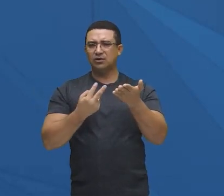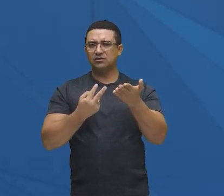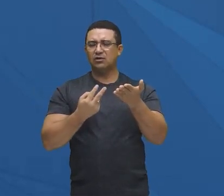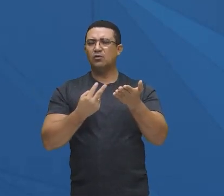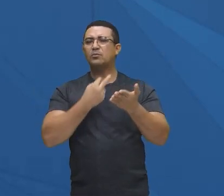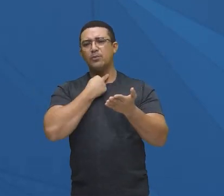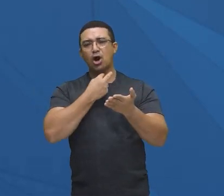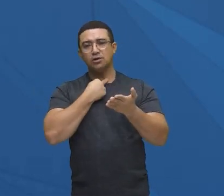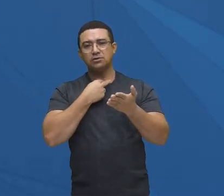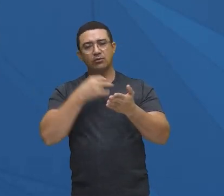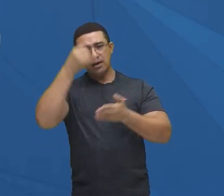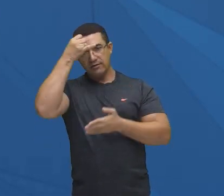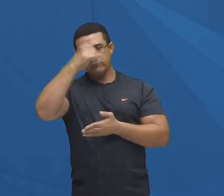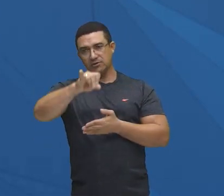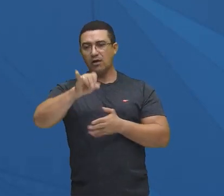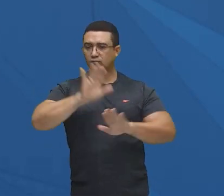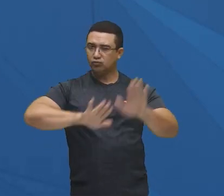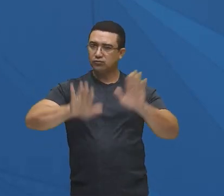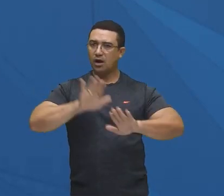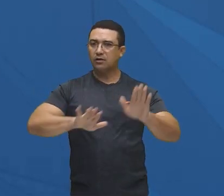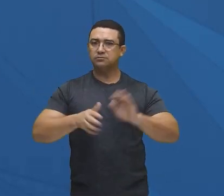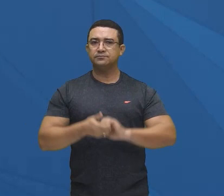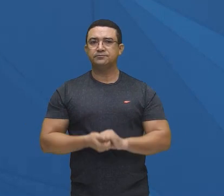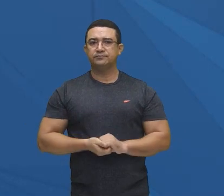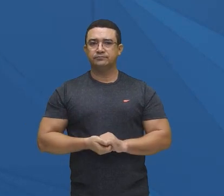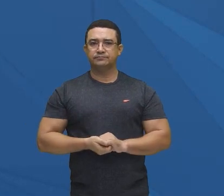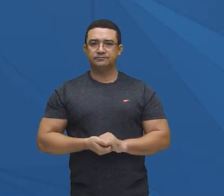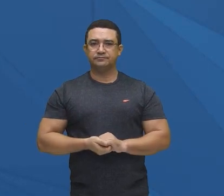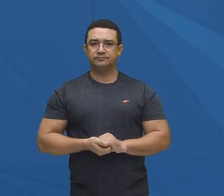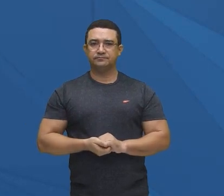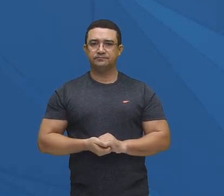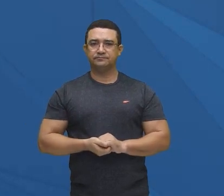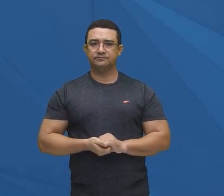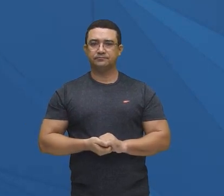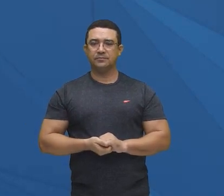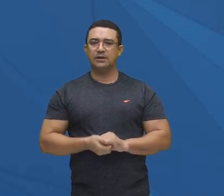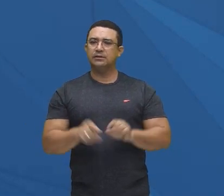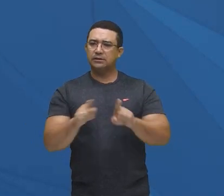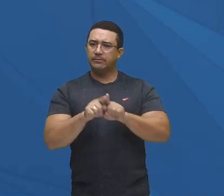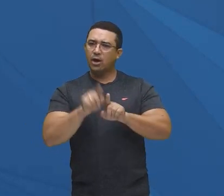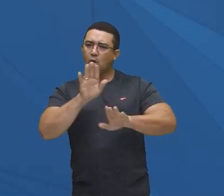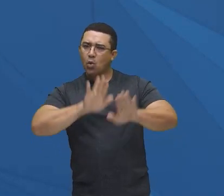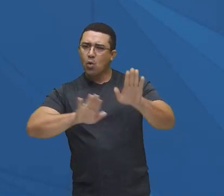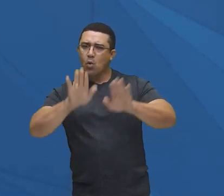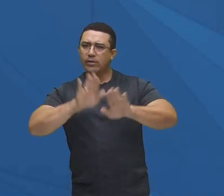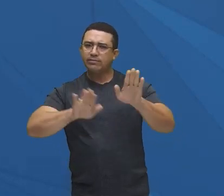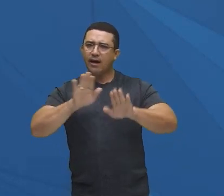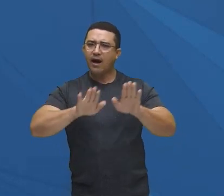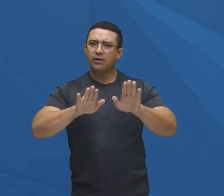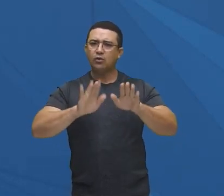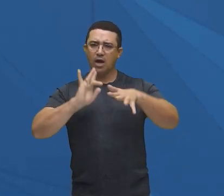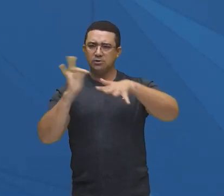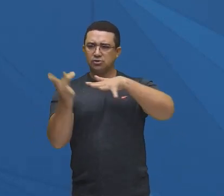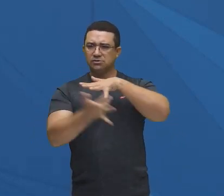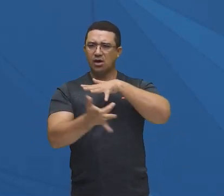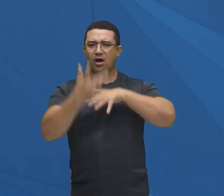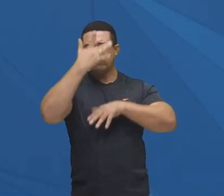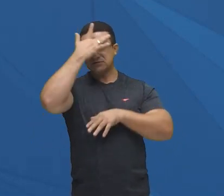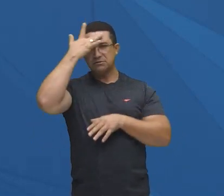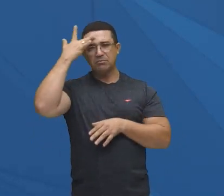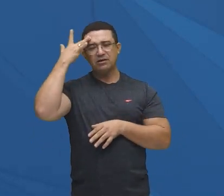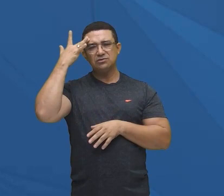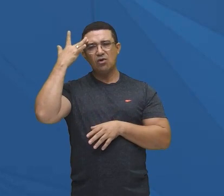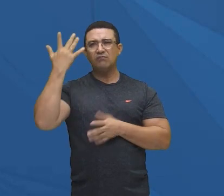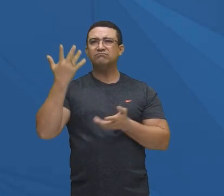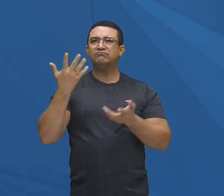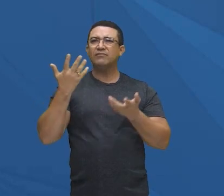Então, vamos evitar. Cuidado com as críticas e desabafos, rede social não é terapia. Às vezes a gente sente necessidade de falar a